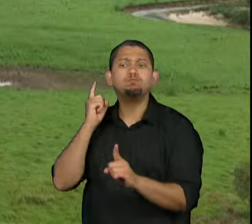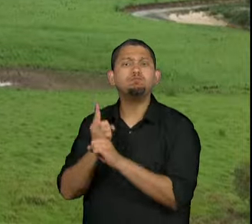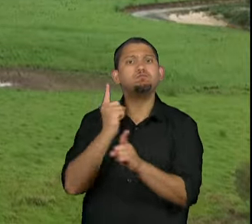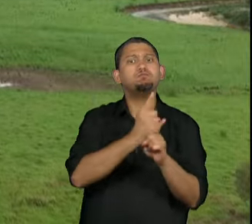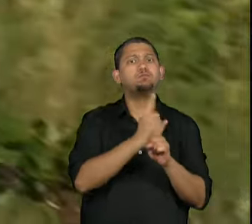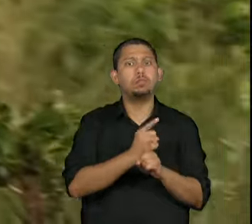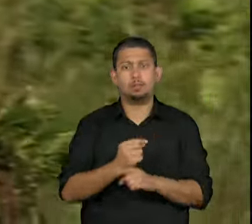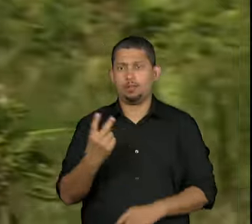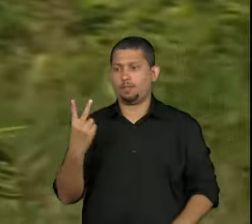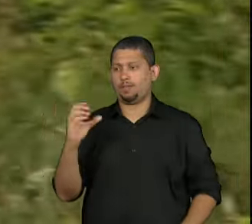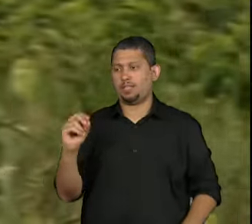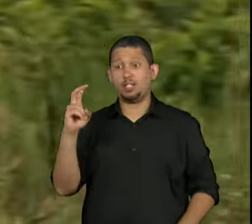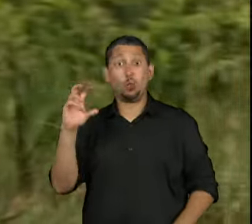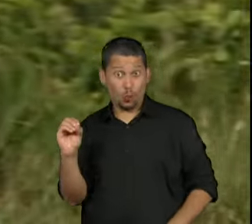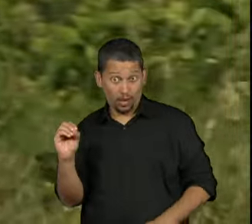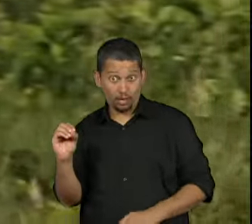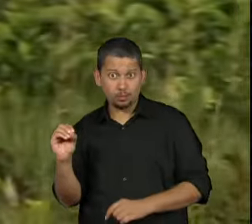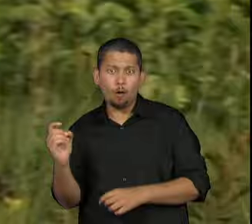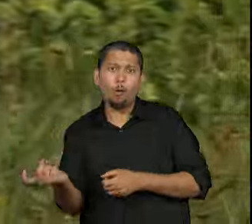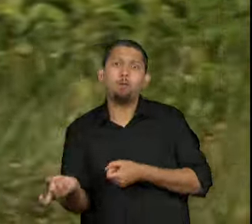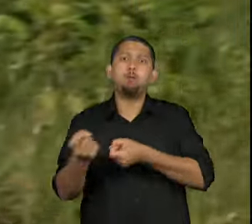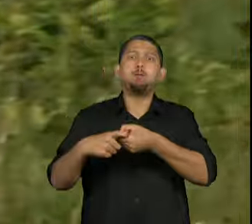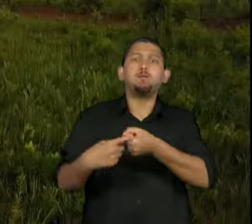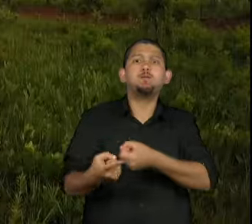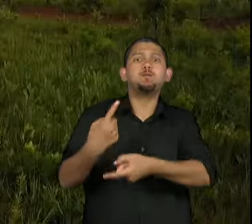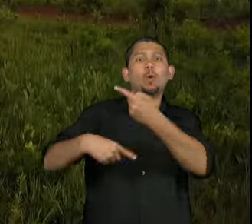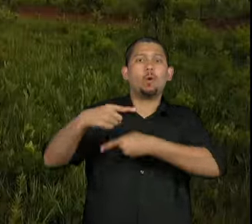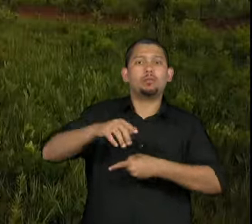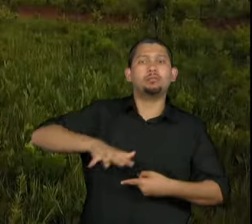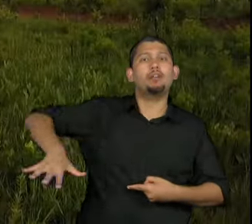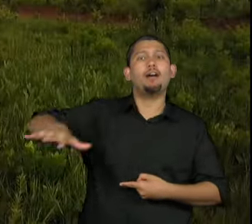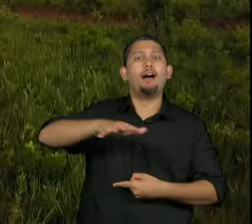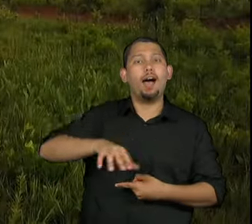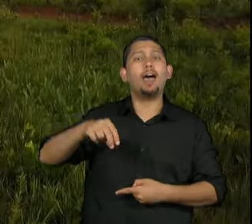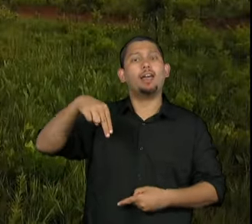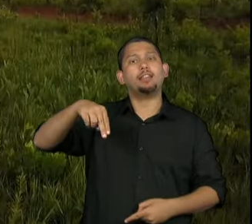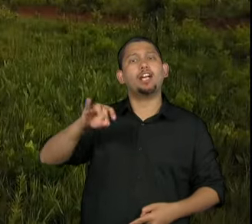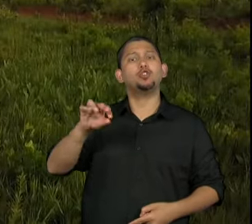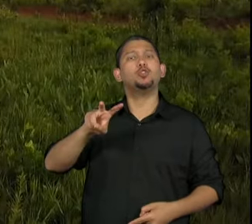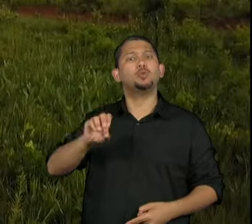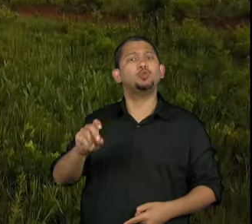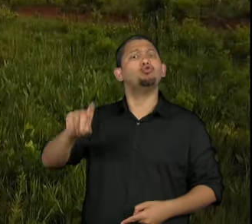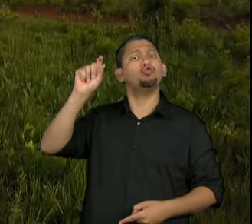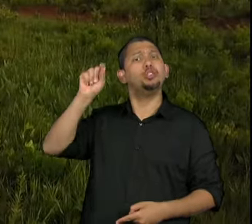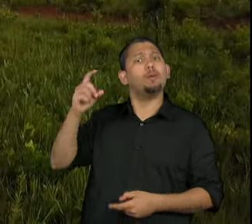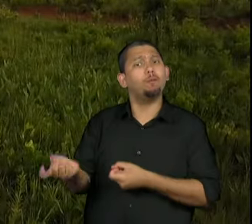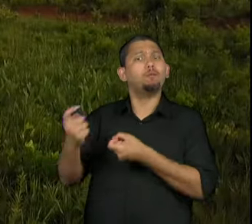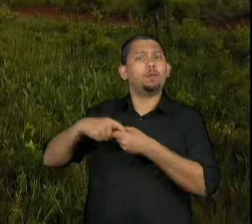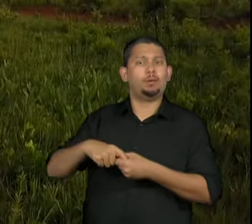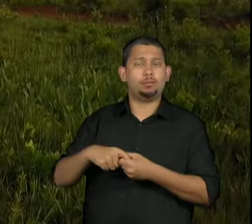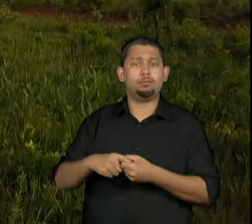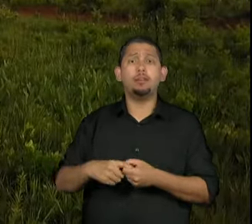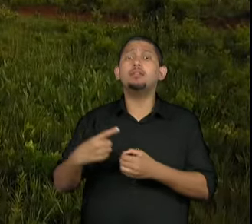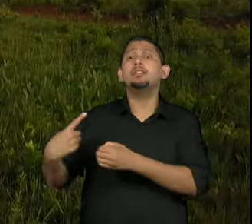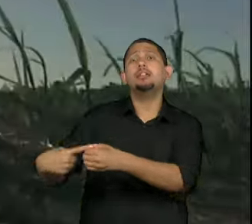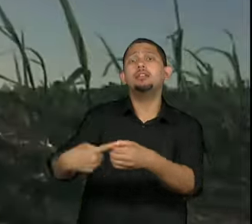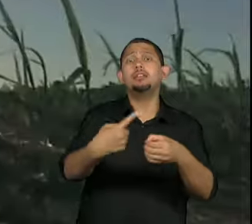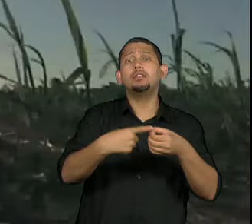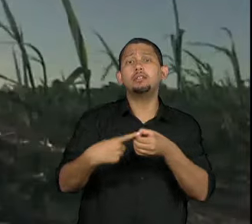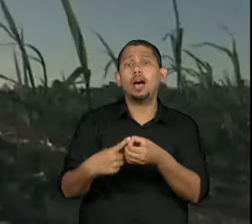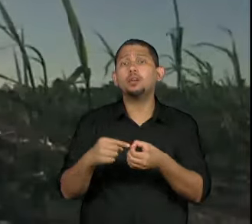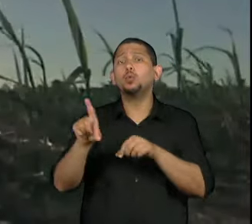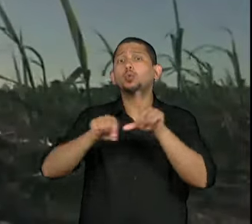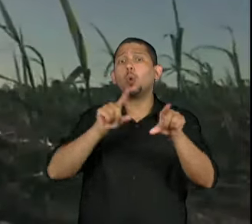vegetação nativa de uma área de 1,5 milhão de hectares. Os critérios para selecionar os municípios